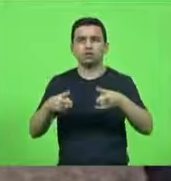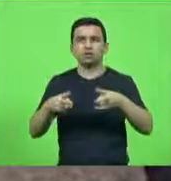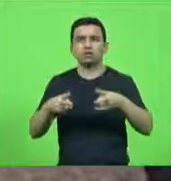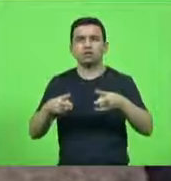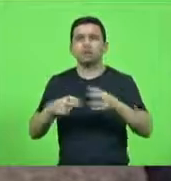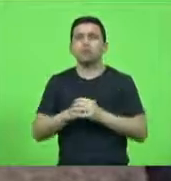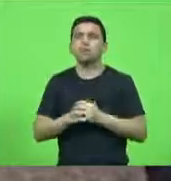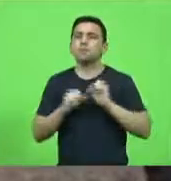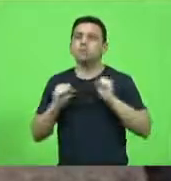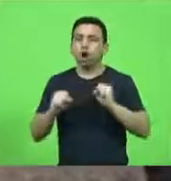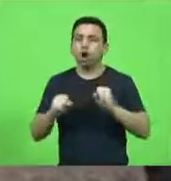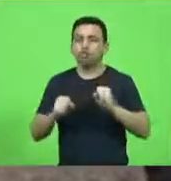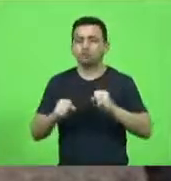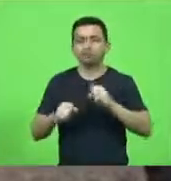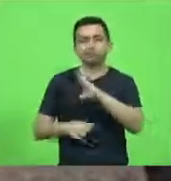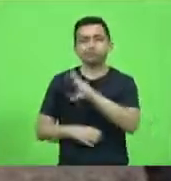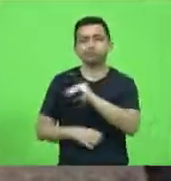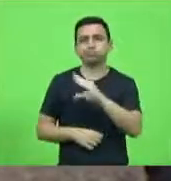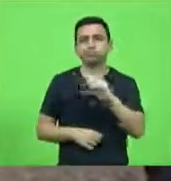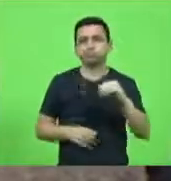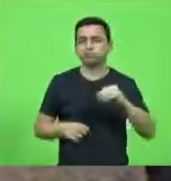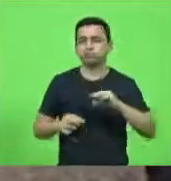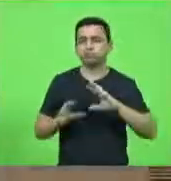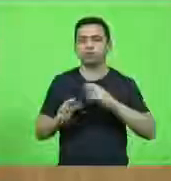esse recurso protelatório para quem quiser.